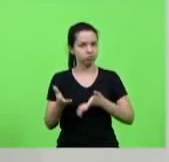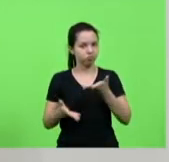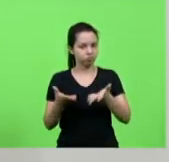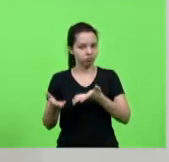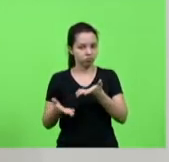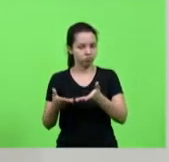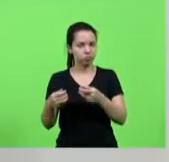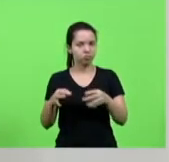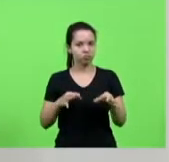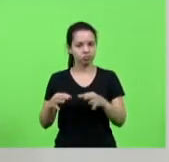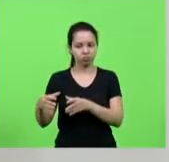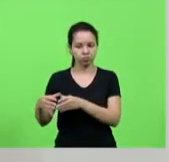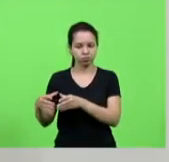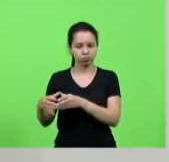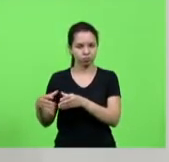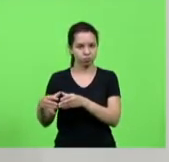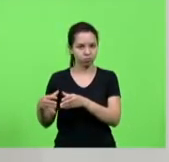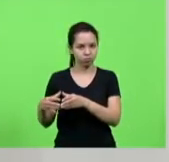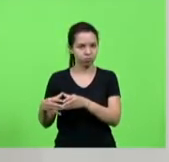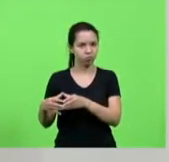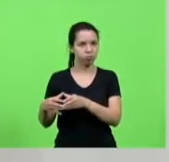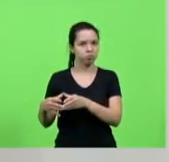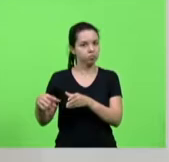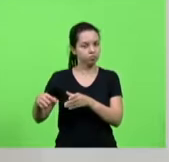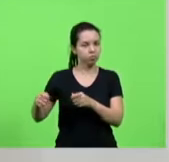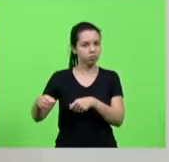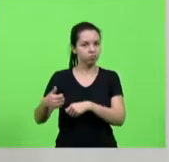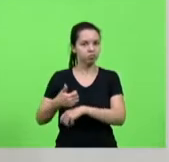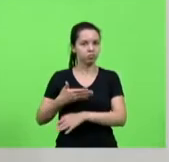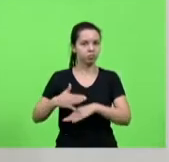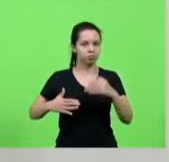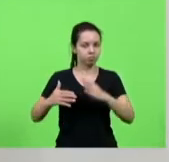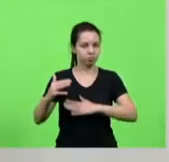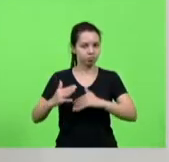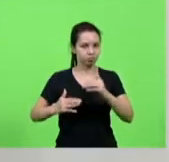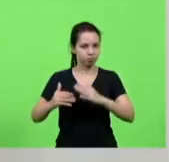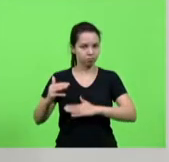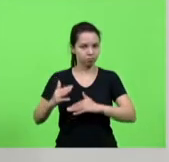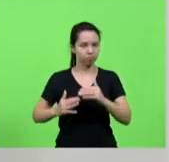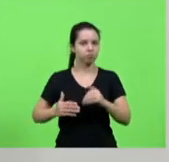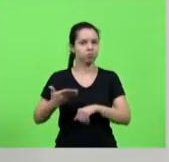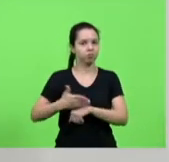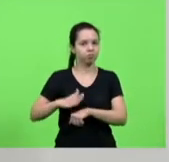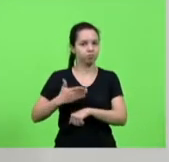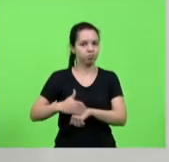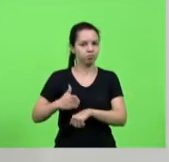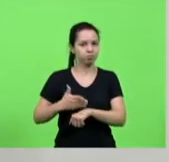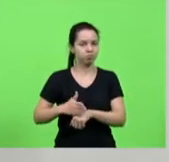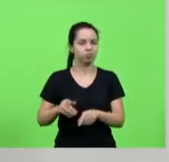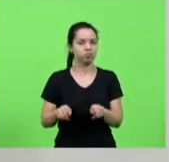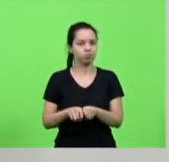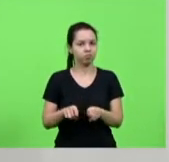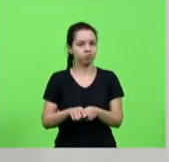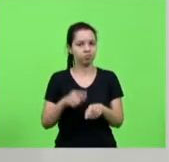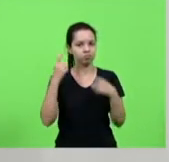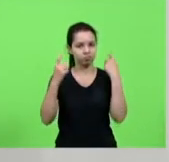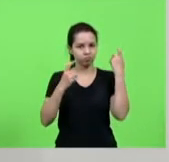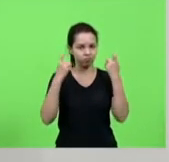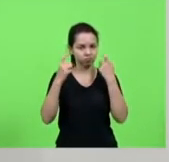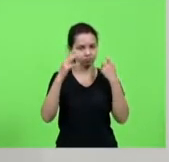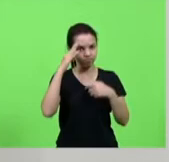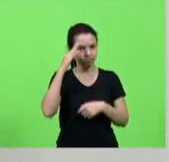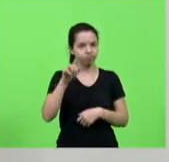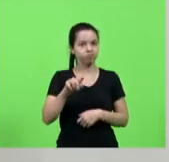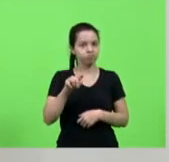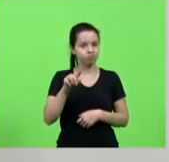muito em condições. E uma das coisas que mais preocupa é a estafa dos profissionais de